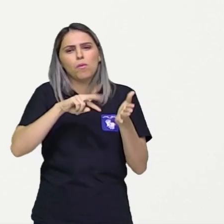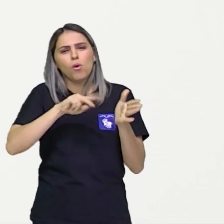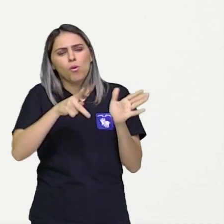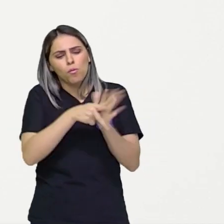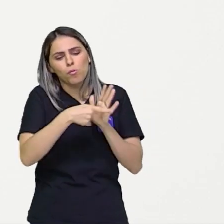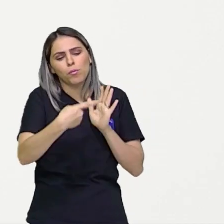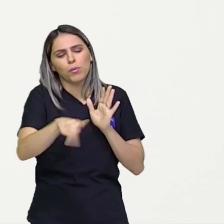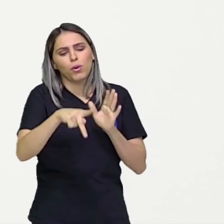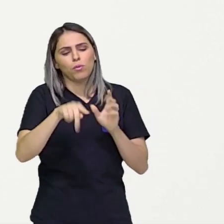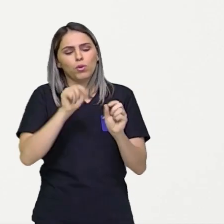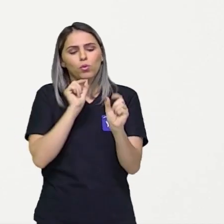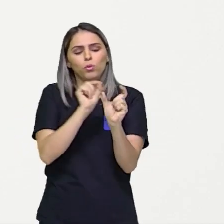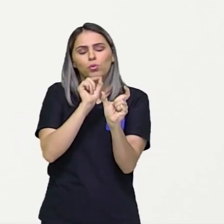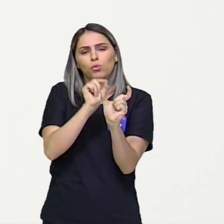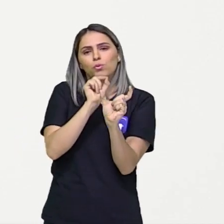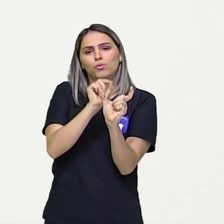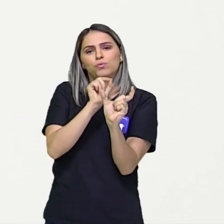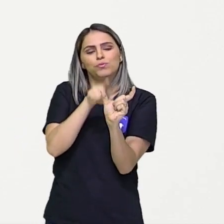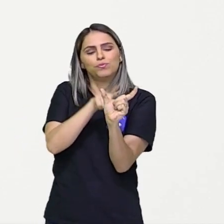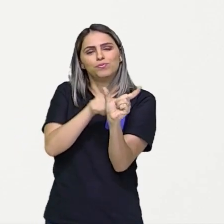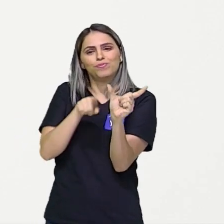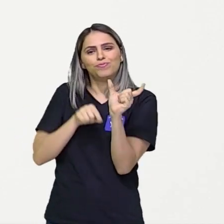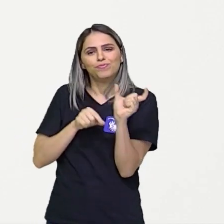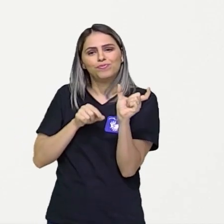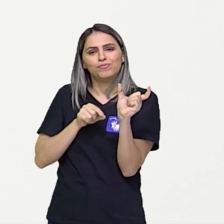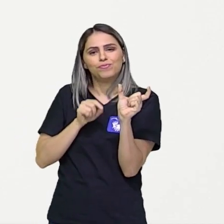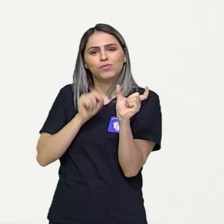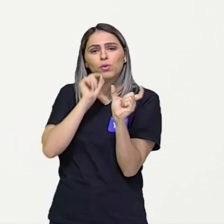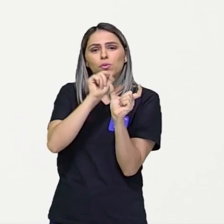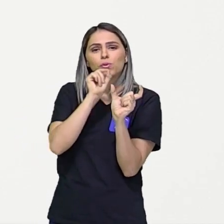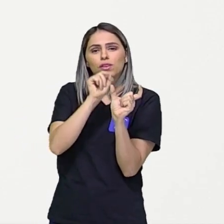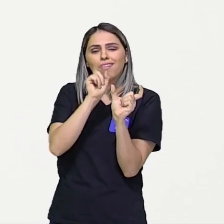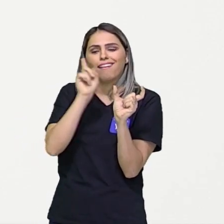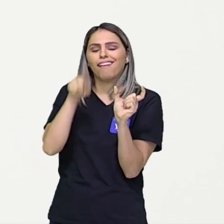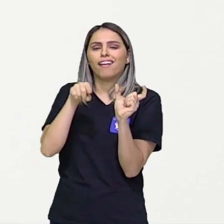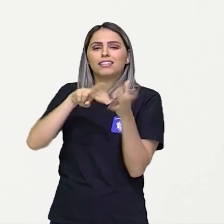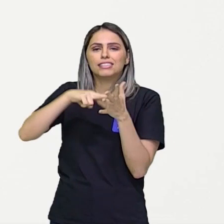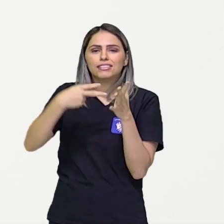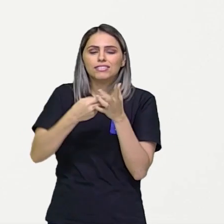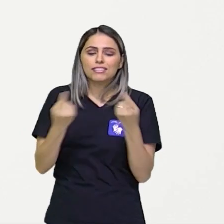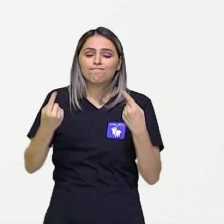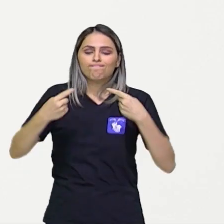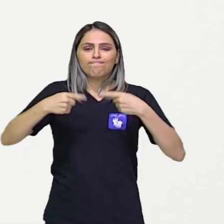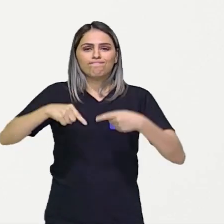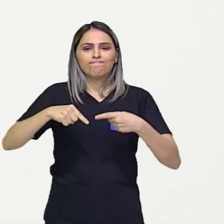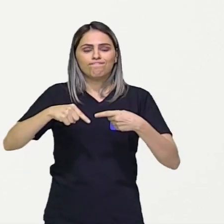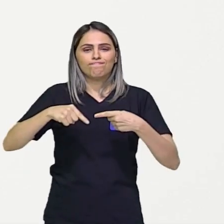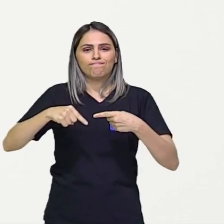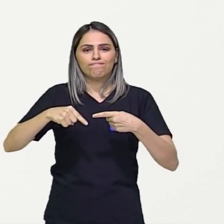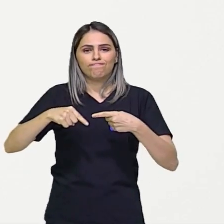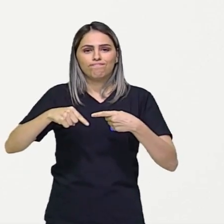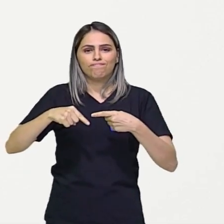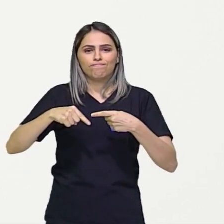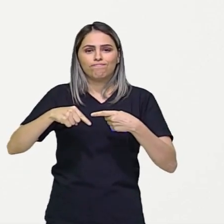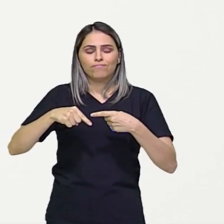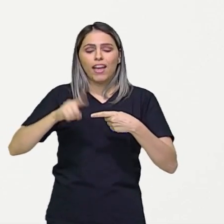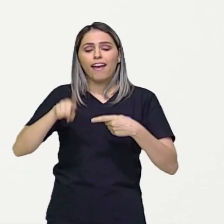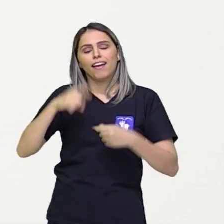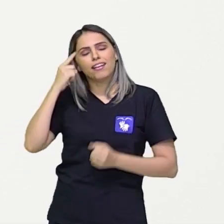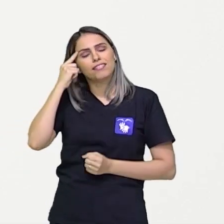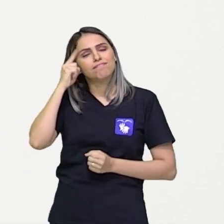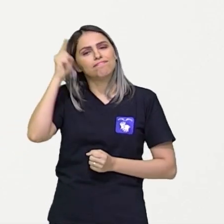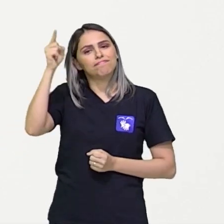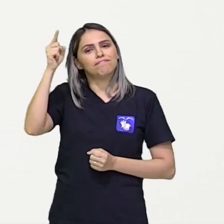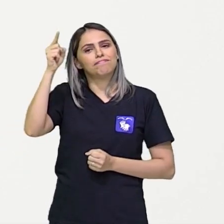essa frase. O que é o que é? Porque é o quê? Um desafio. Um desafio é o quê? Um